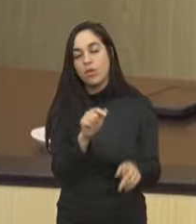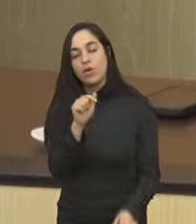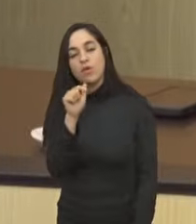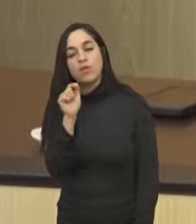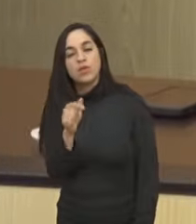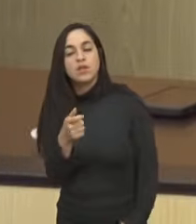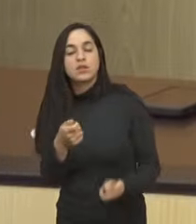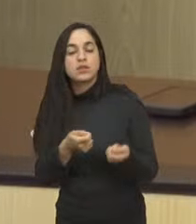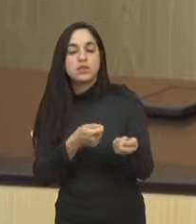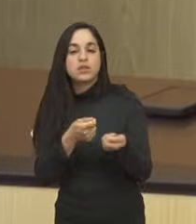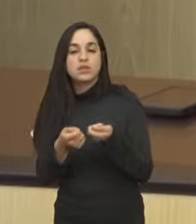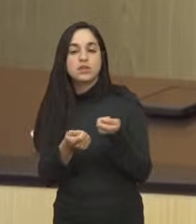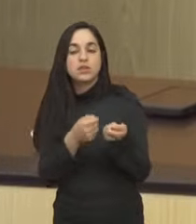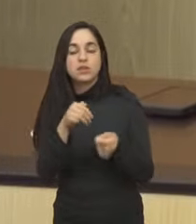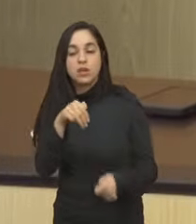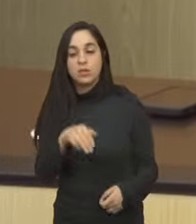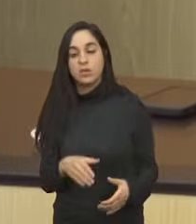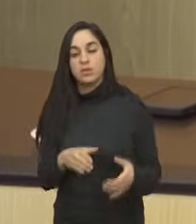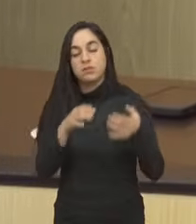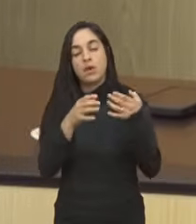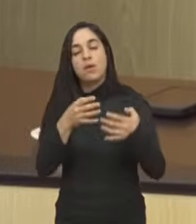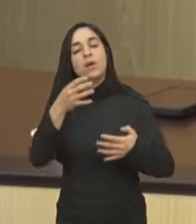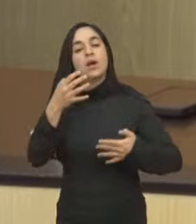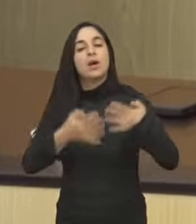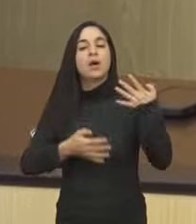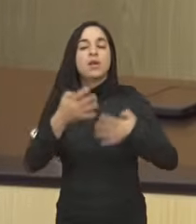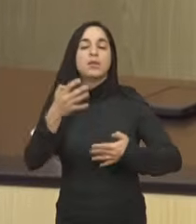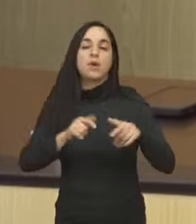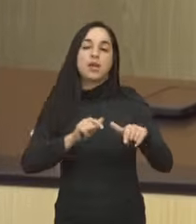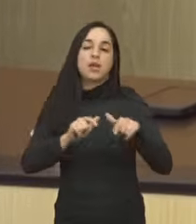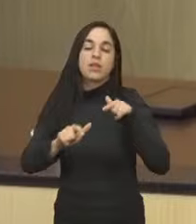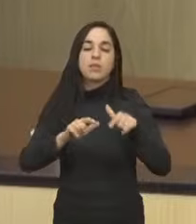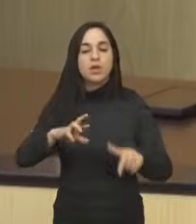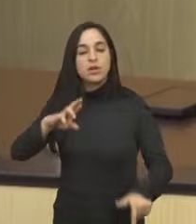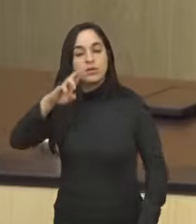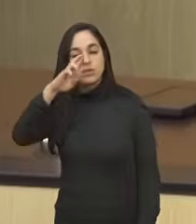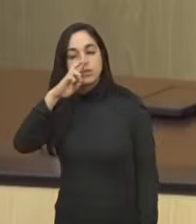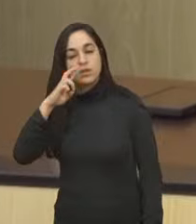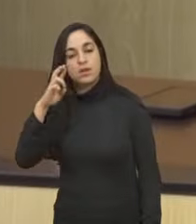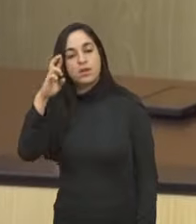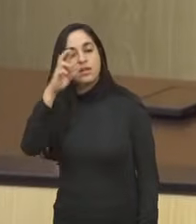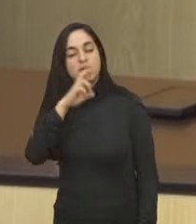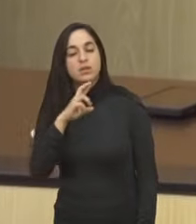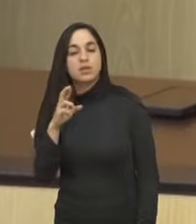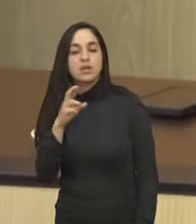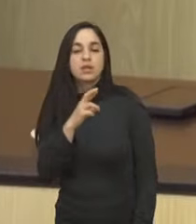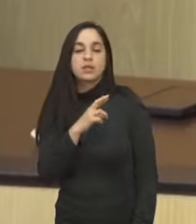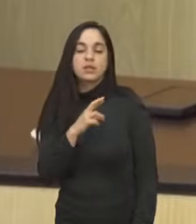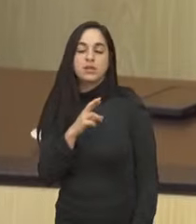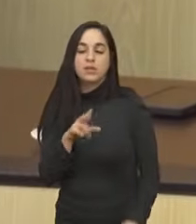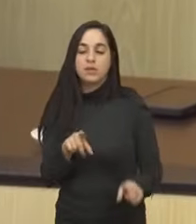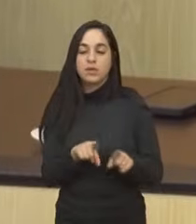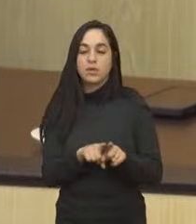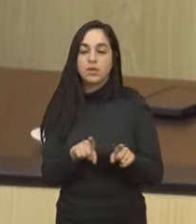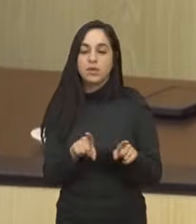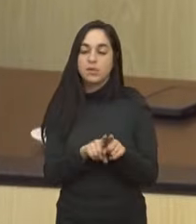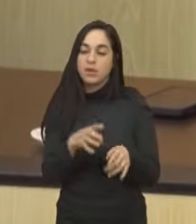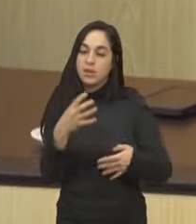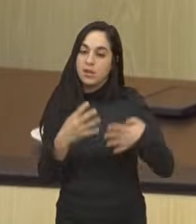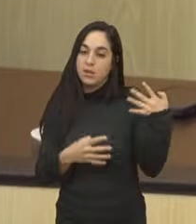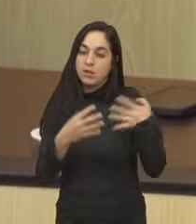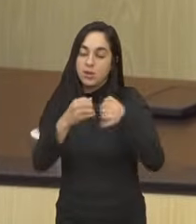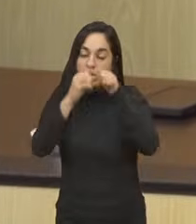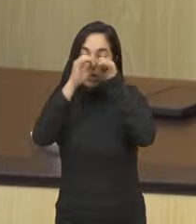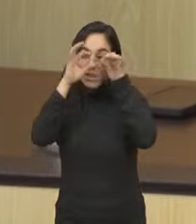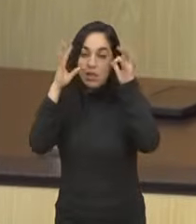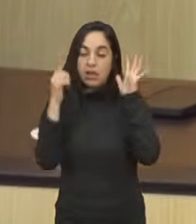gestão municipal prejudica o trabalho de fiscalização do Poder Legislativo e compromete a transparência na relação entre os